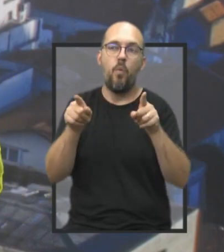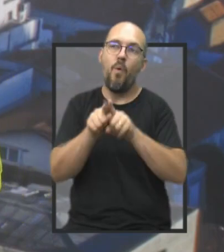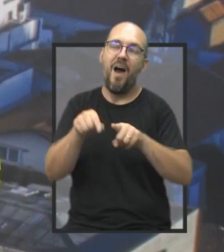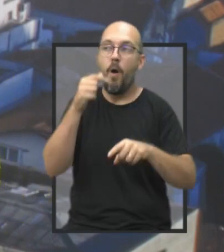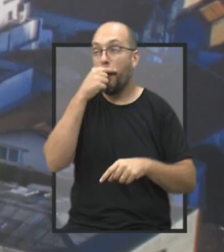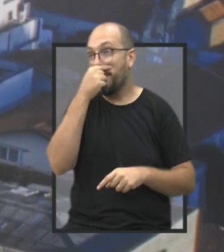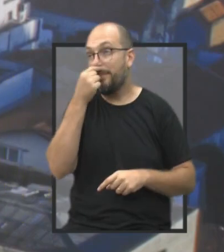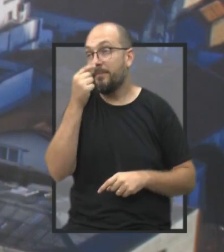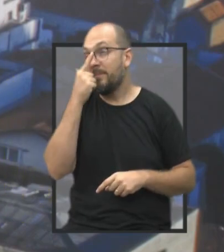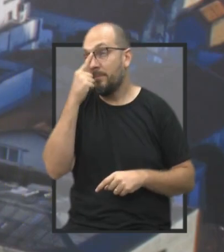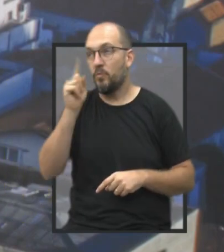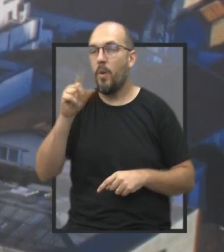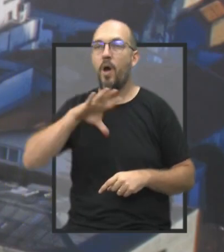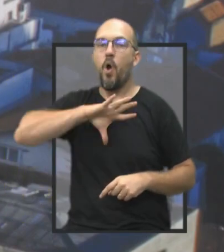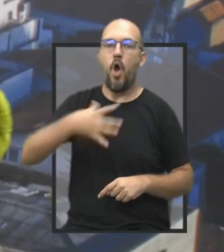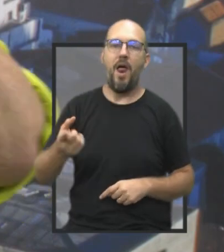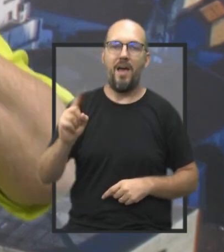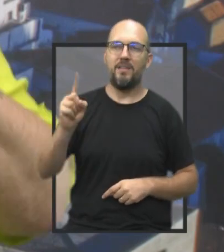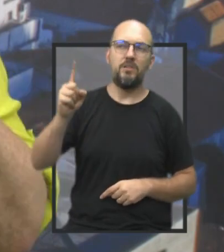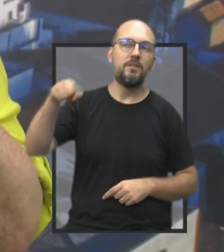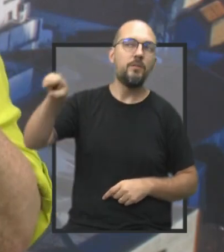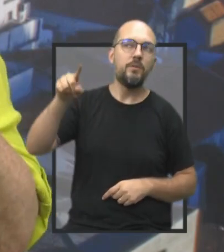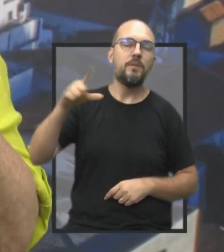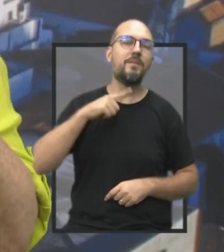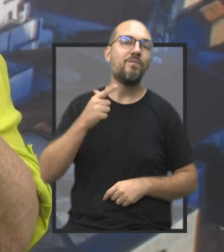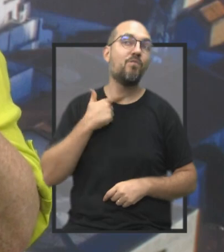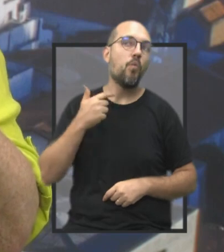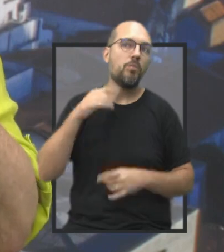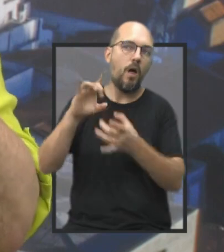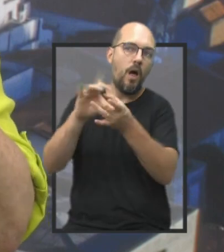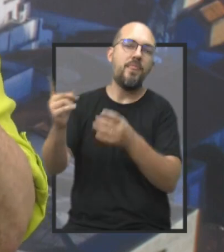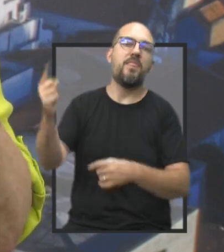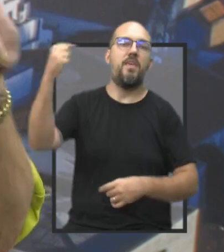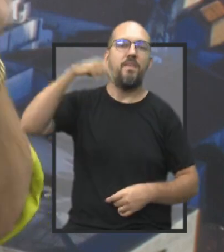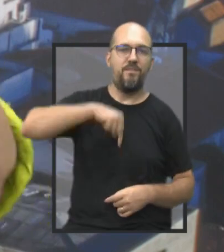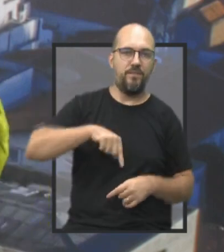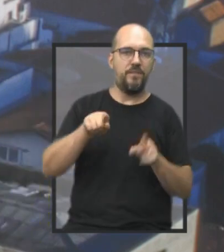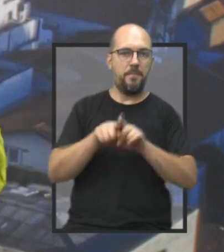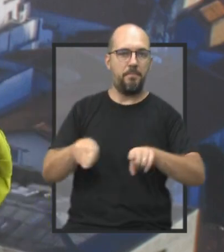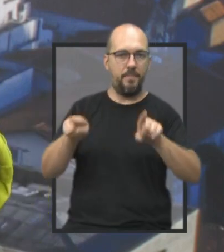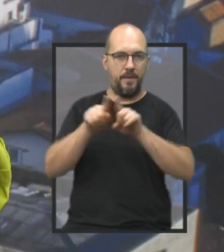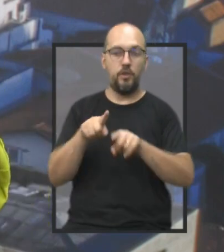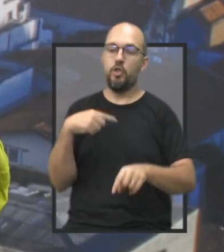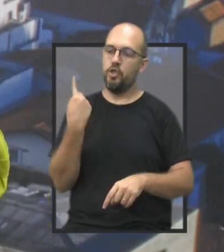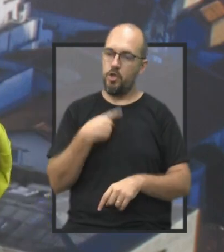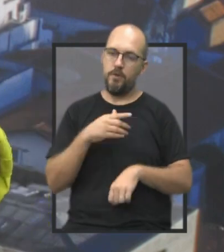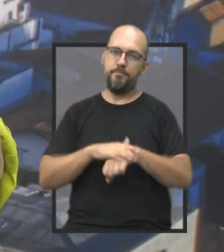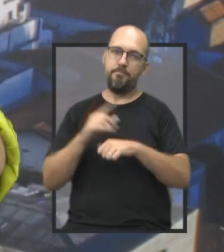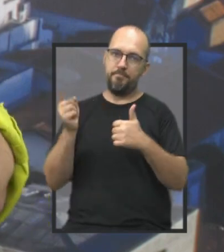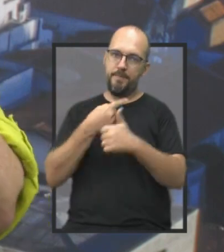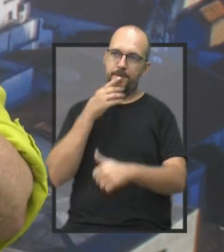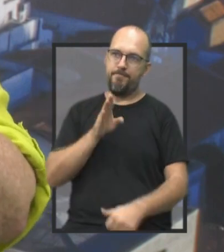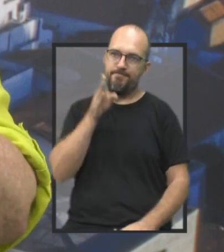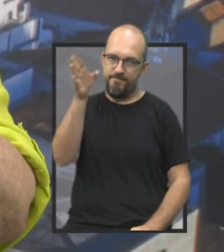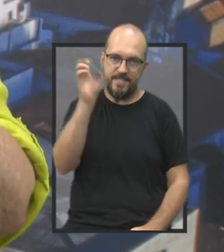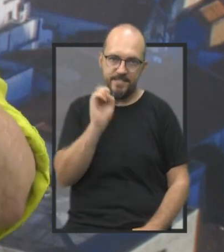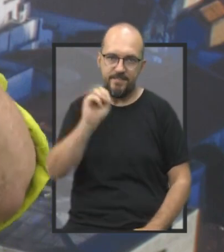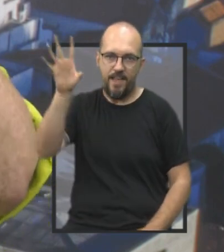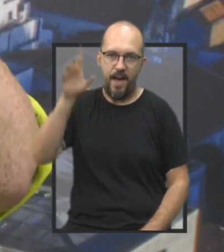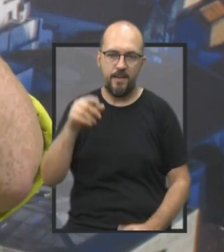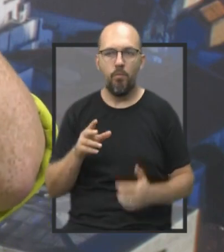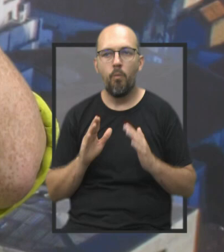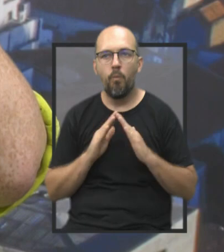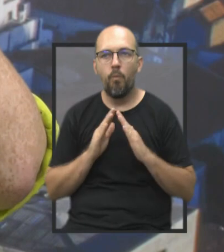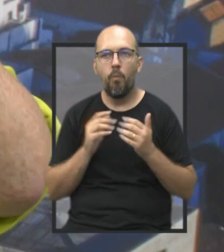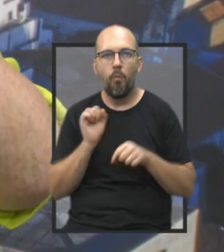não coragem, mas esteja mais à vontade para vir até nós. Então nós precisamos fazer essa ponte, né? E quem tem que sair somos nós.